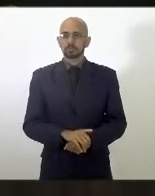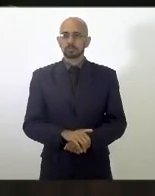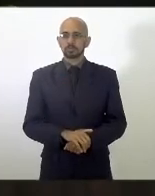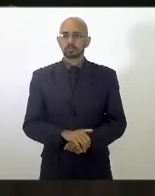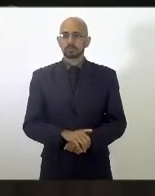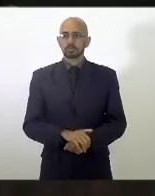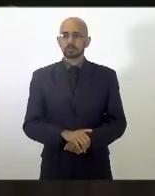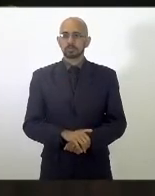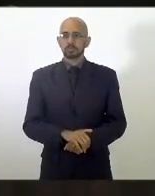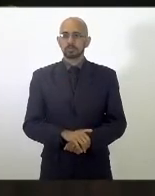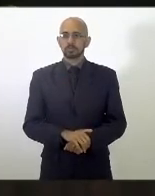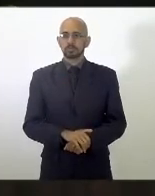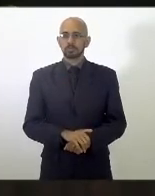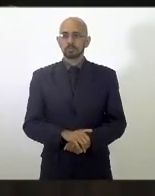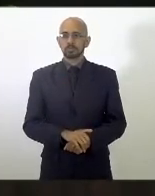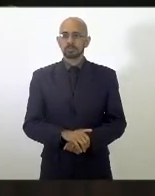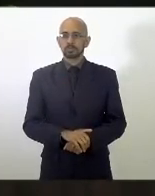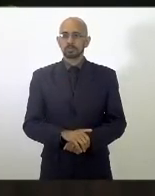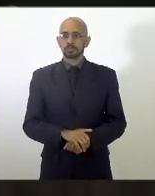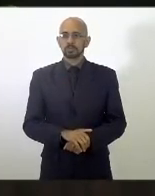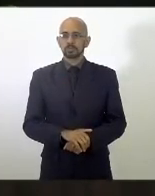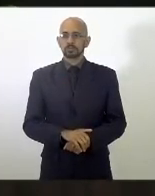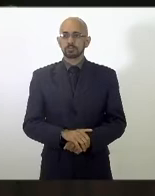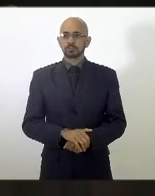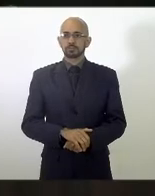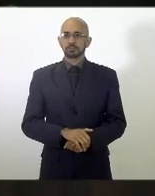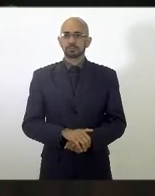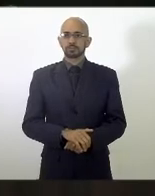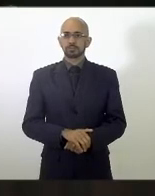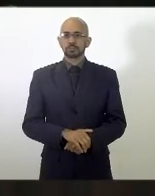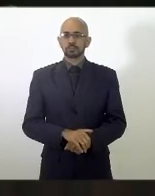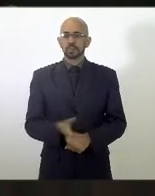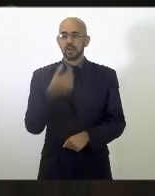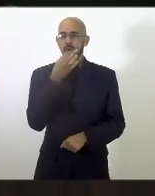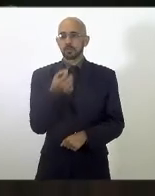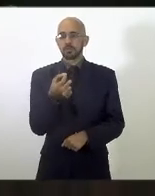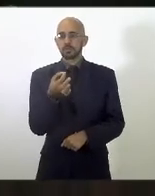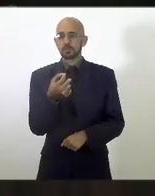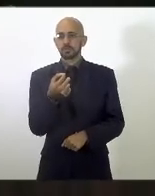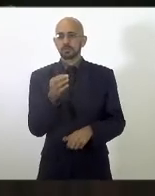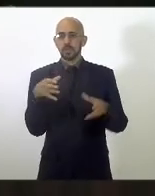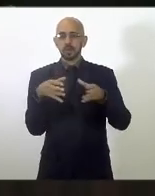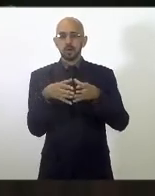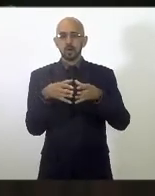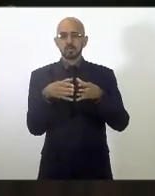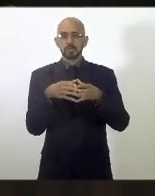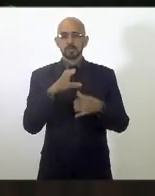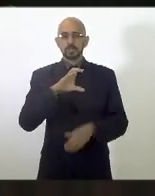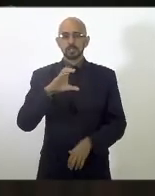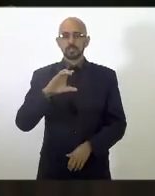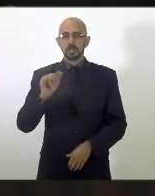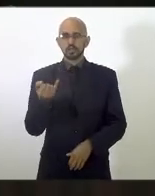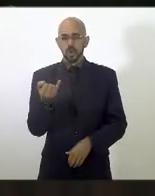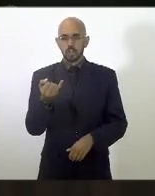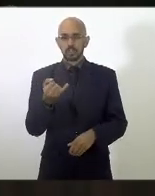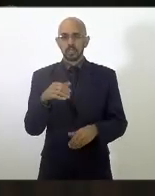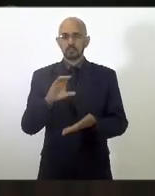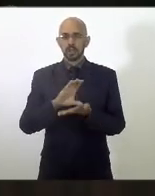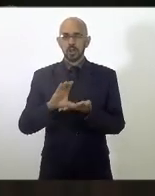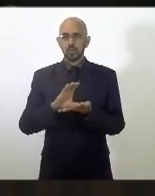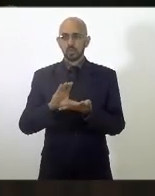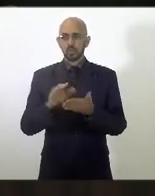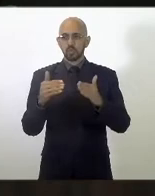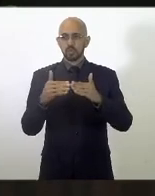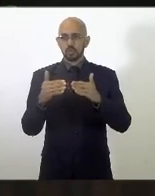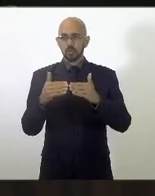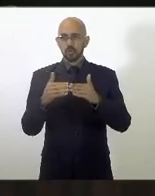Deixa eu fechar o som aqui, agora. Pareceres da Comissão de Constituição e Justiça pela condicionalidade. Defesa dos